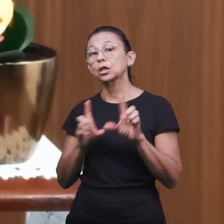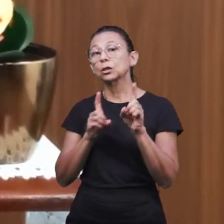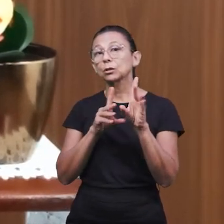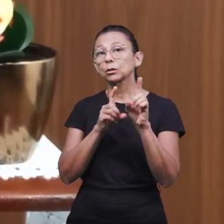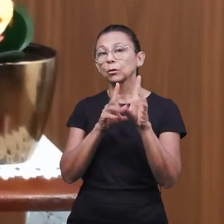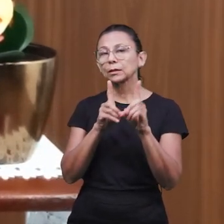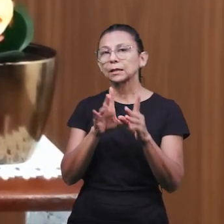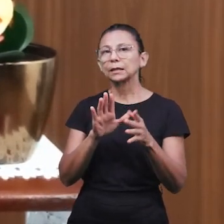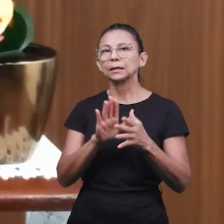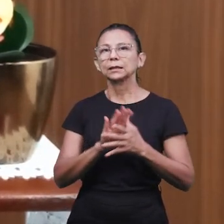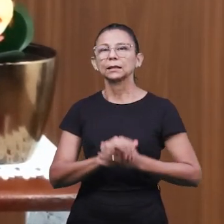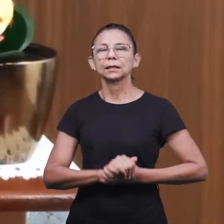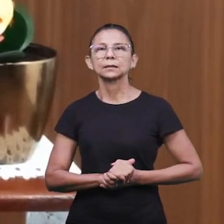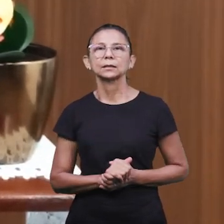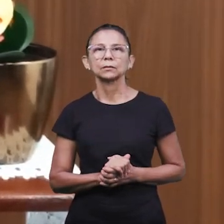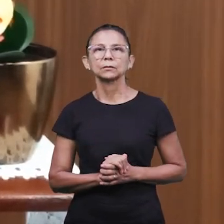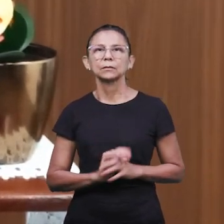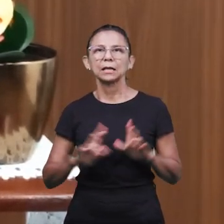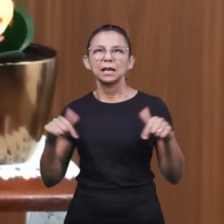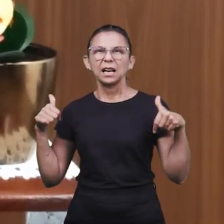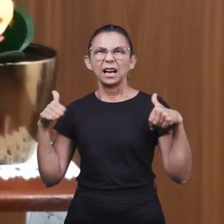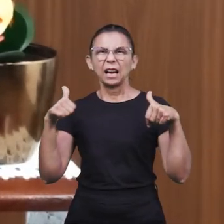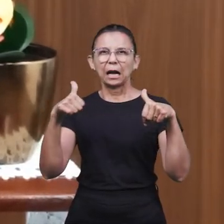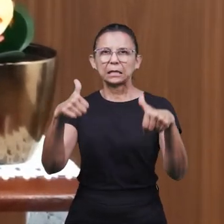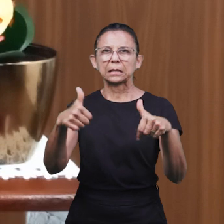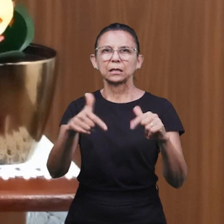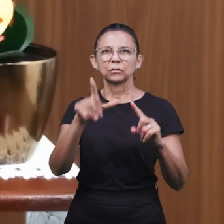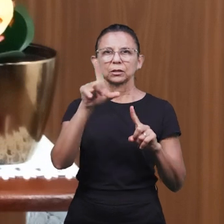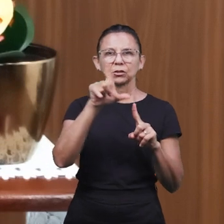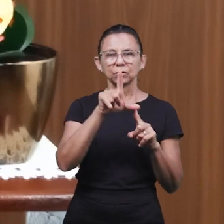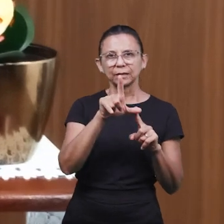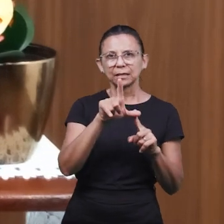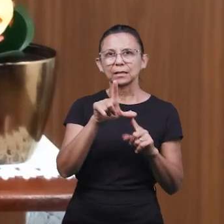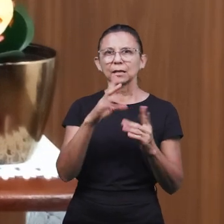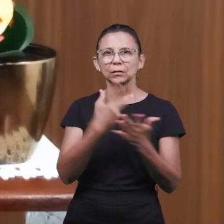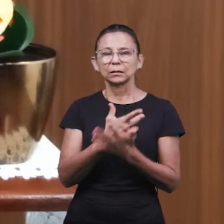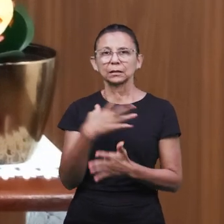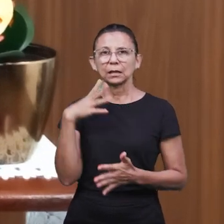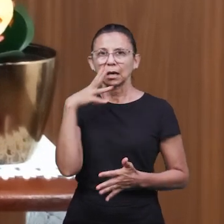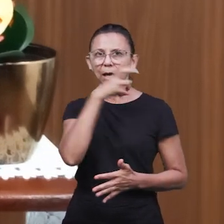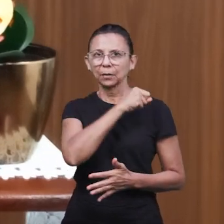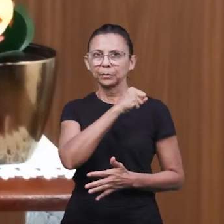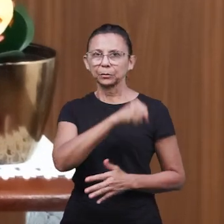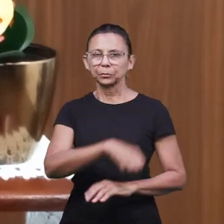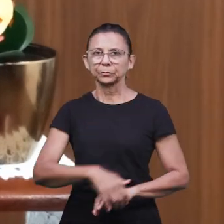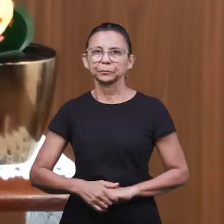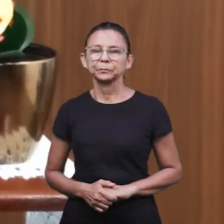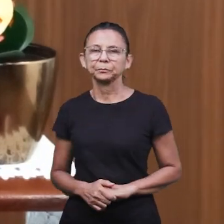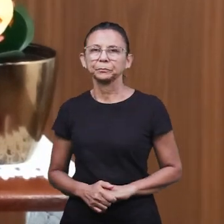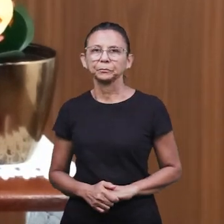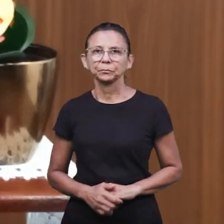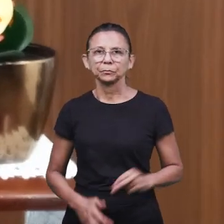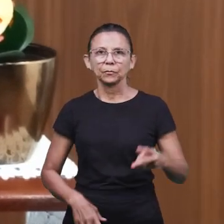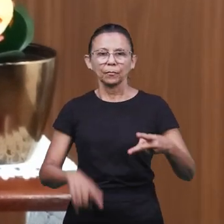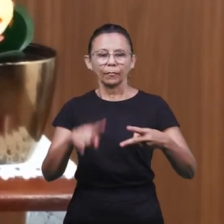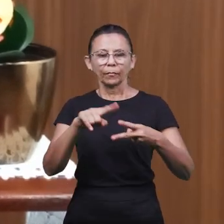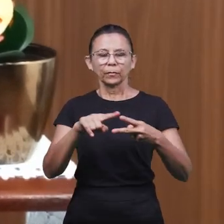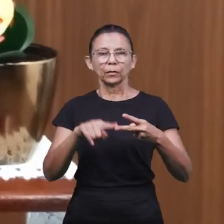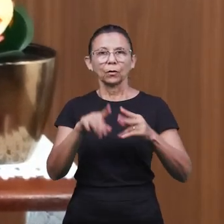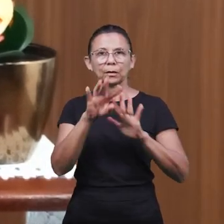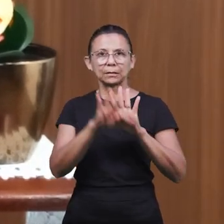doutrinário é a velocidade e a operação do erro neste tempo. Os dois textos básicos que